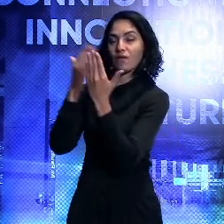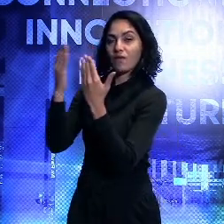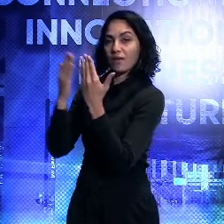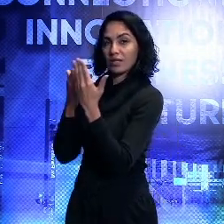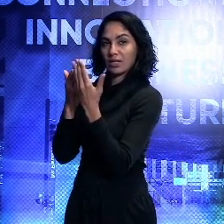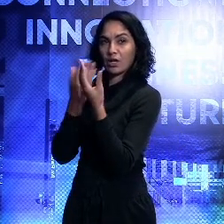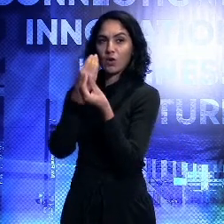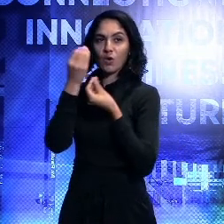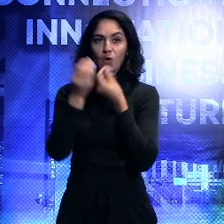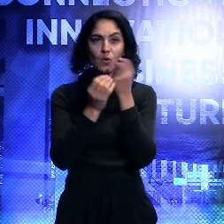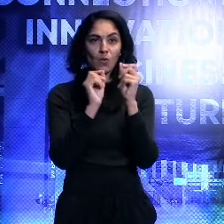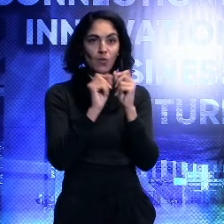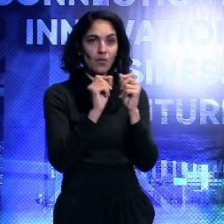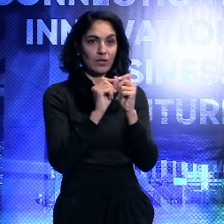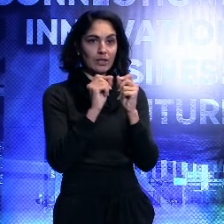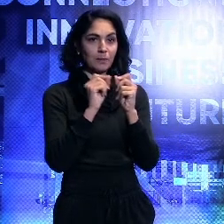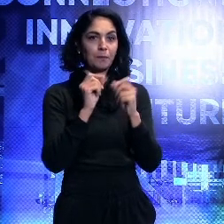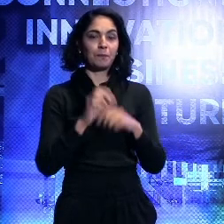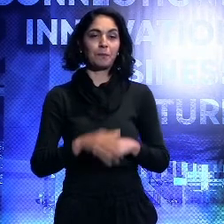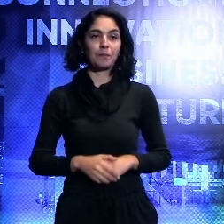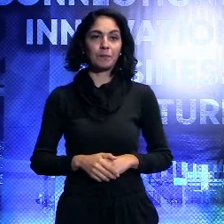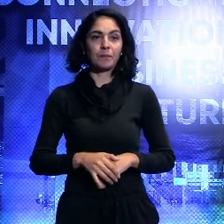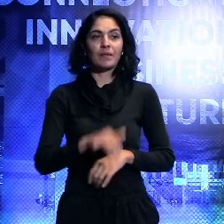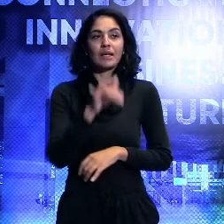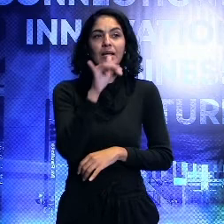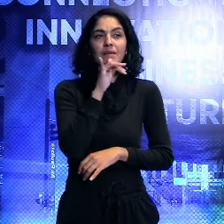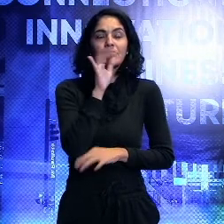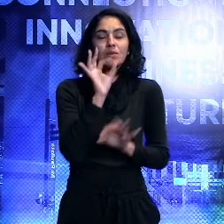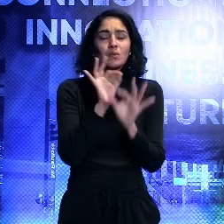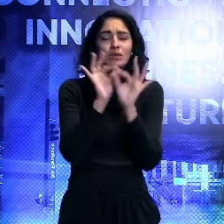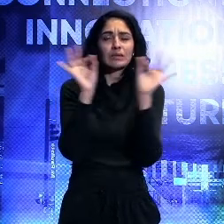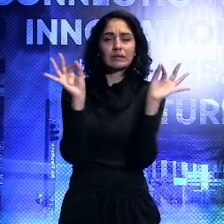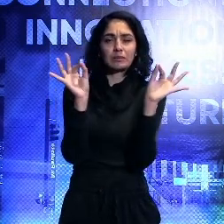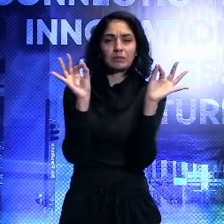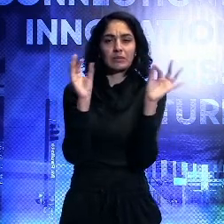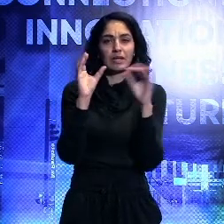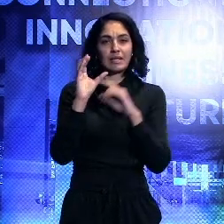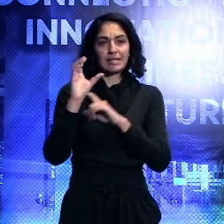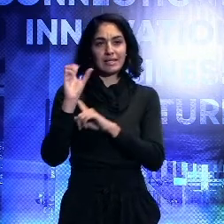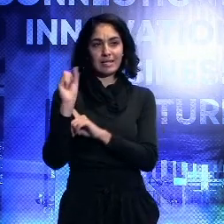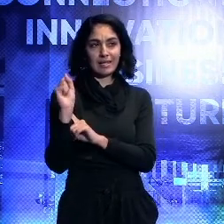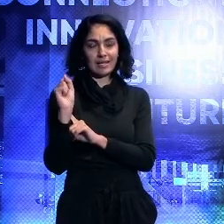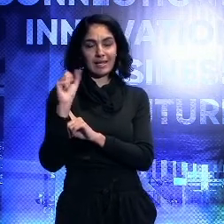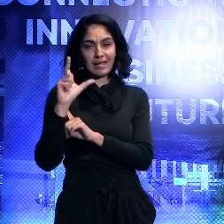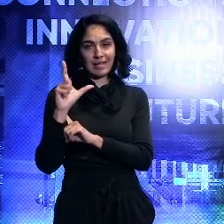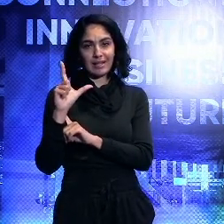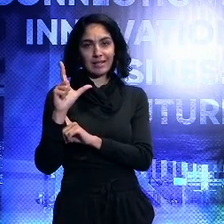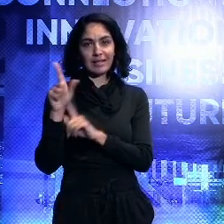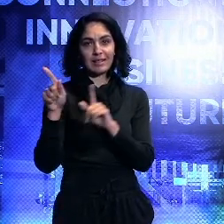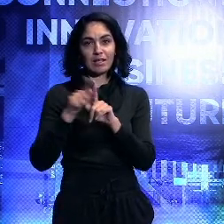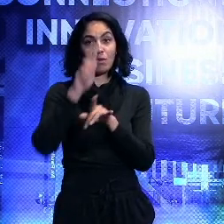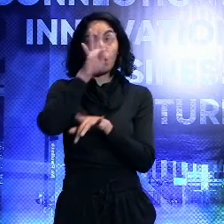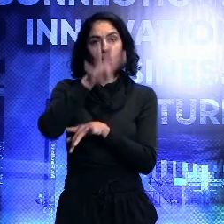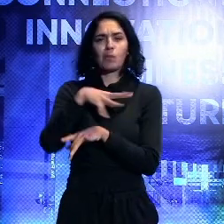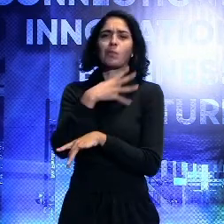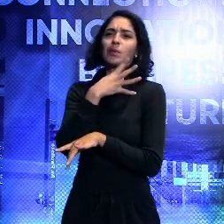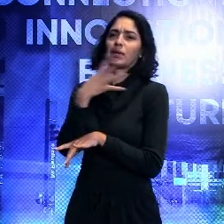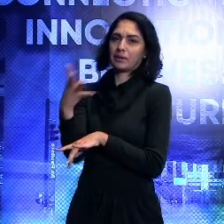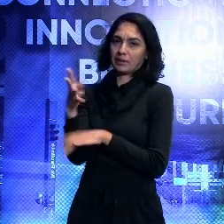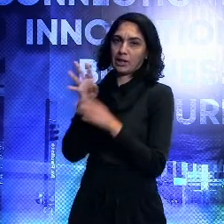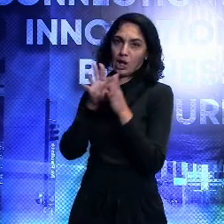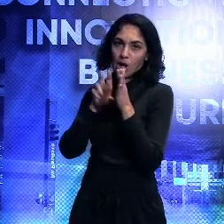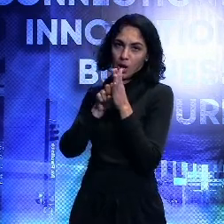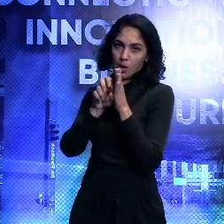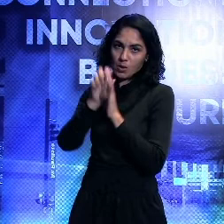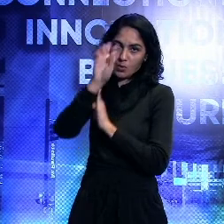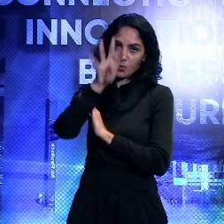faço isso? Os exemplos mais simples possível, com SQL e com Google Planilhas. Tá? Eu vou fazer um select